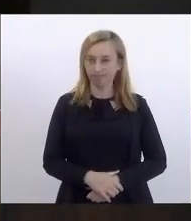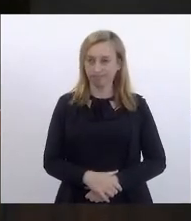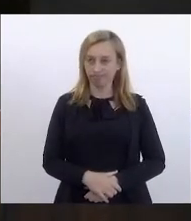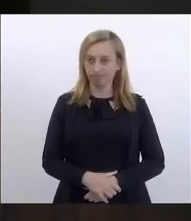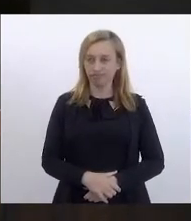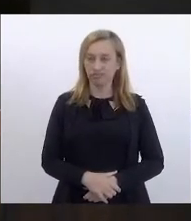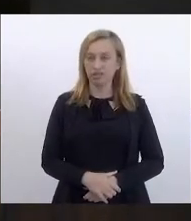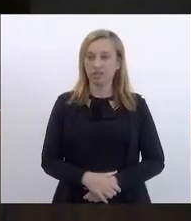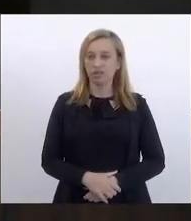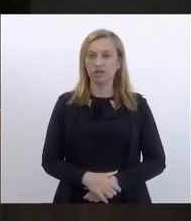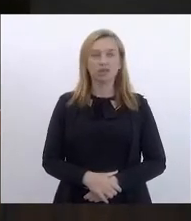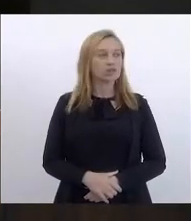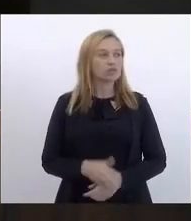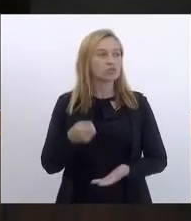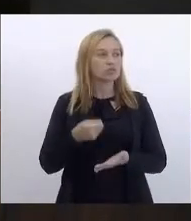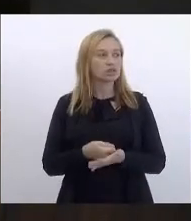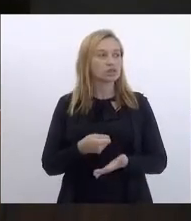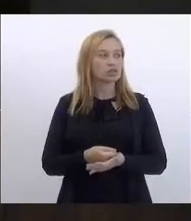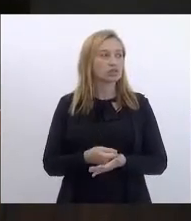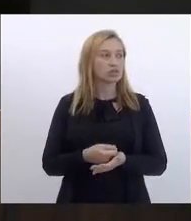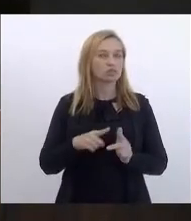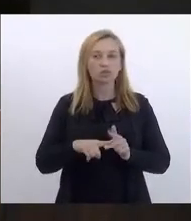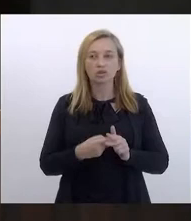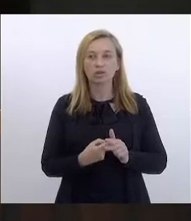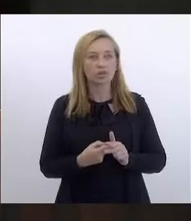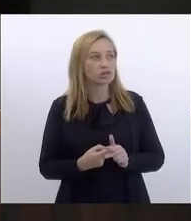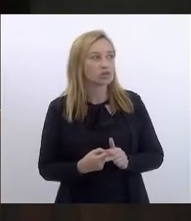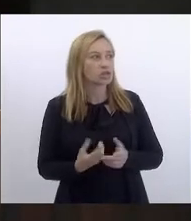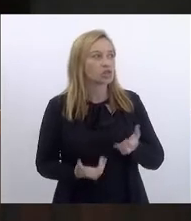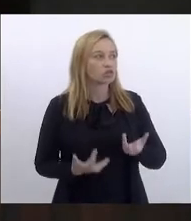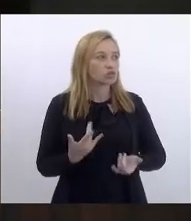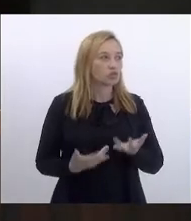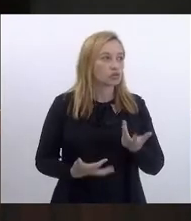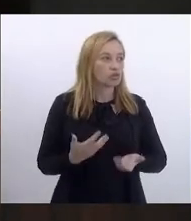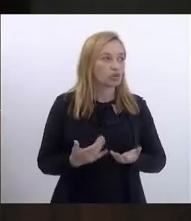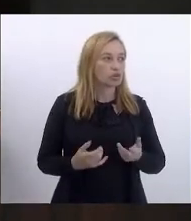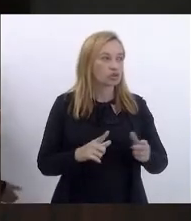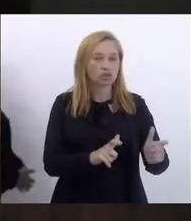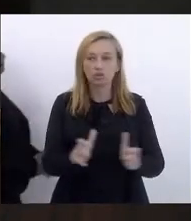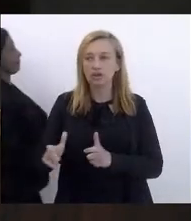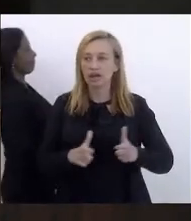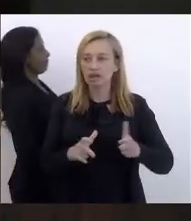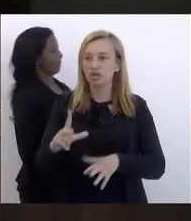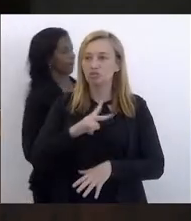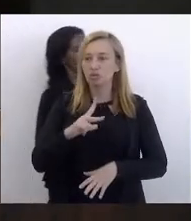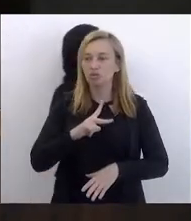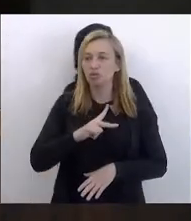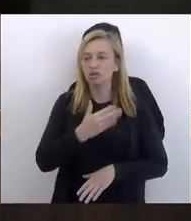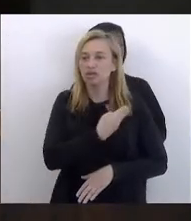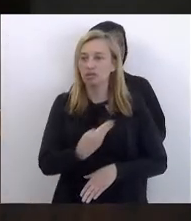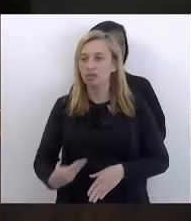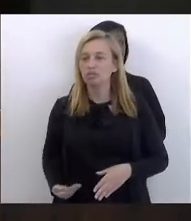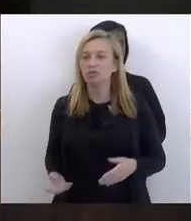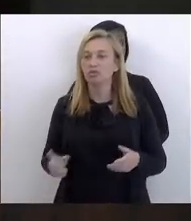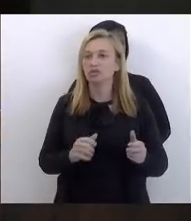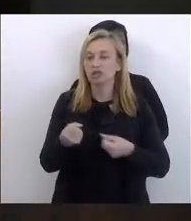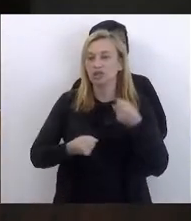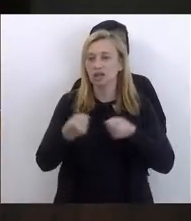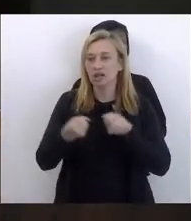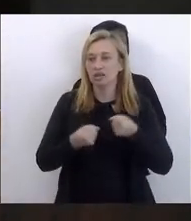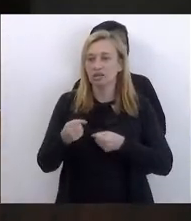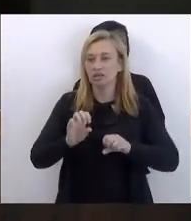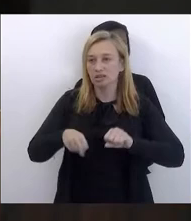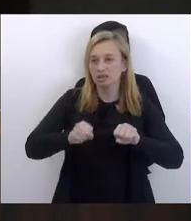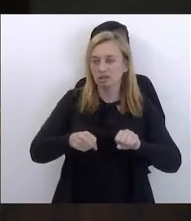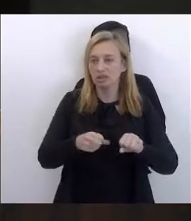que dispõe sobre obrigatoriedade da manutenção de brigada de incêndio dos estabelecimentos públicos e privados da guarda de veículos automotores motos